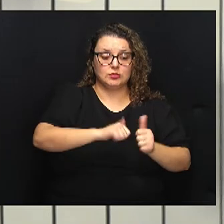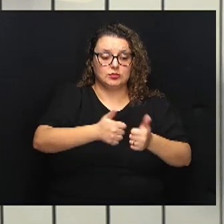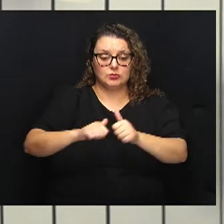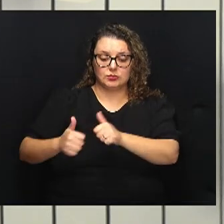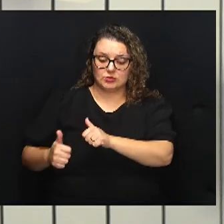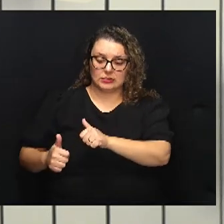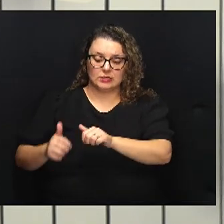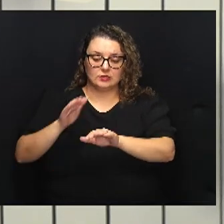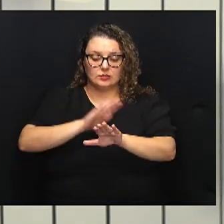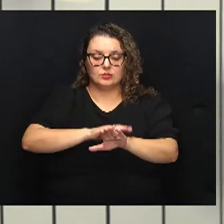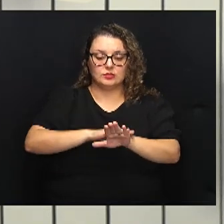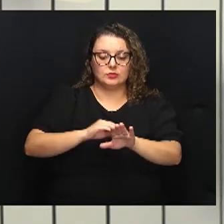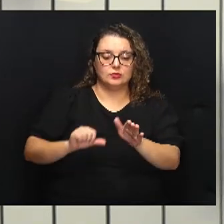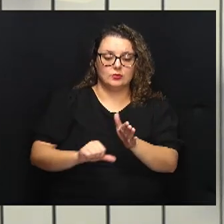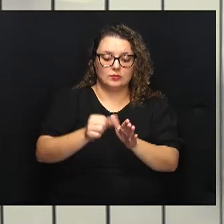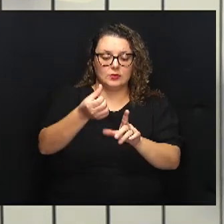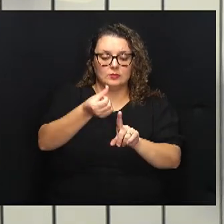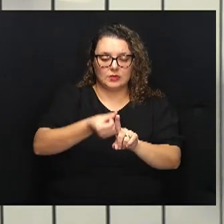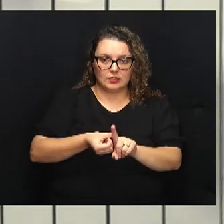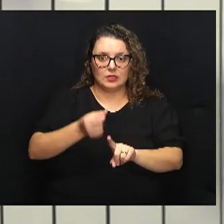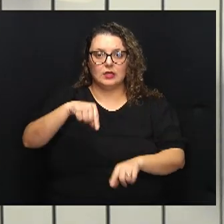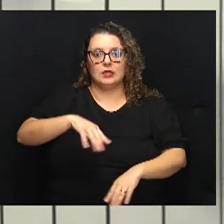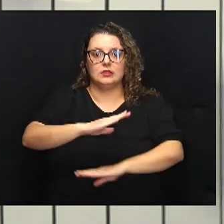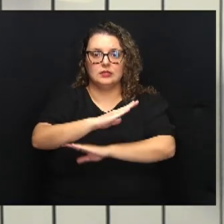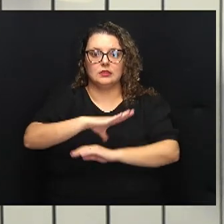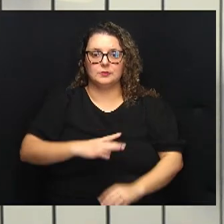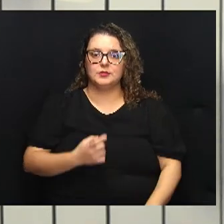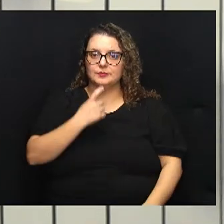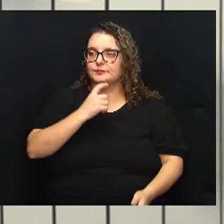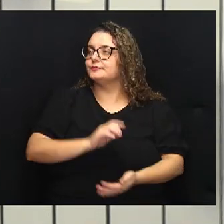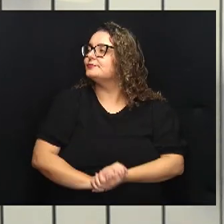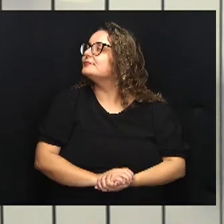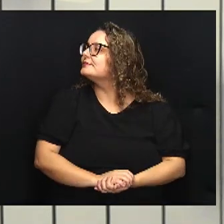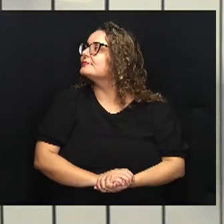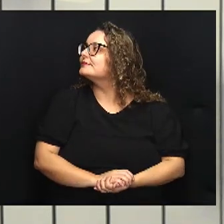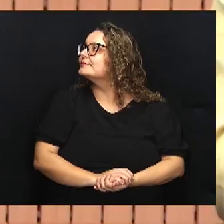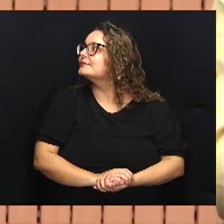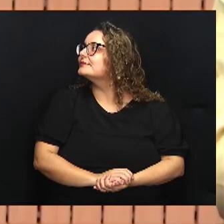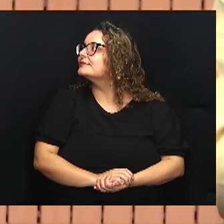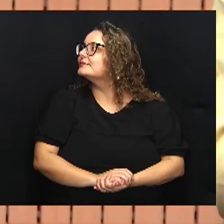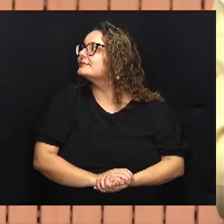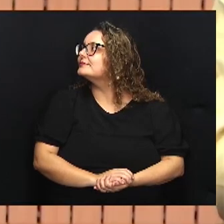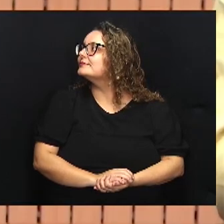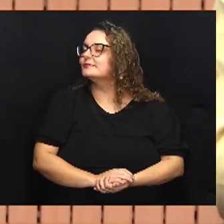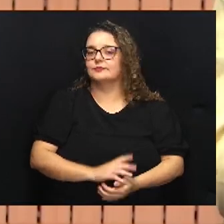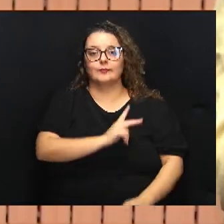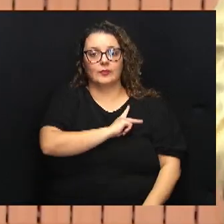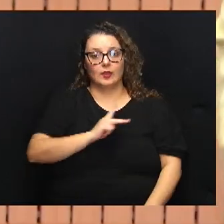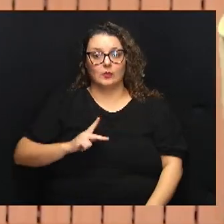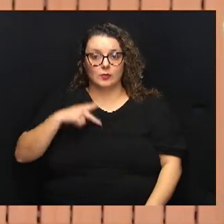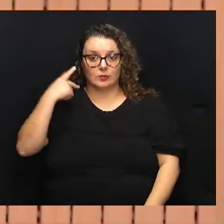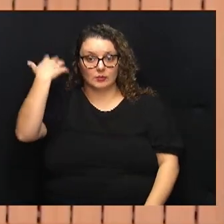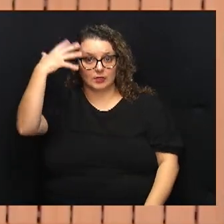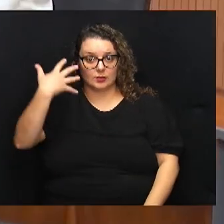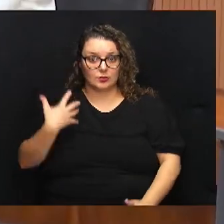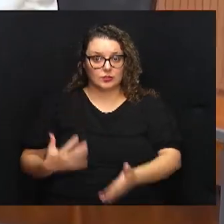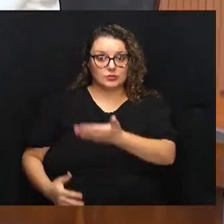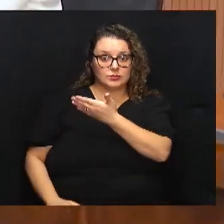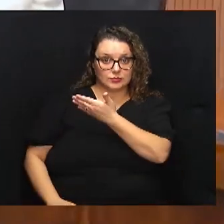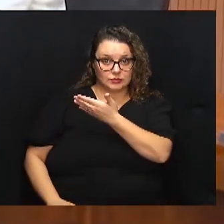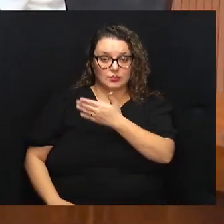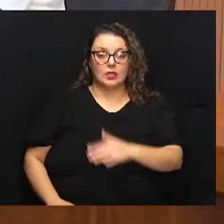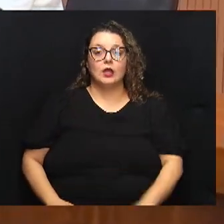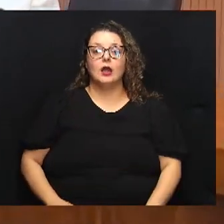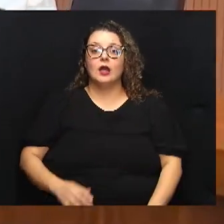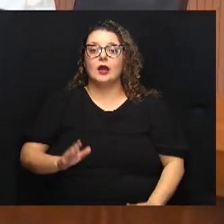ações do primeiro semestre aqui na Câmara de Campinas. Presidida pela vereadora Guida Calisto, a